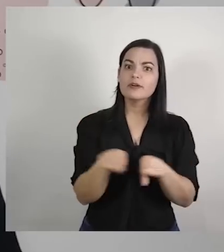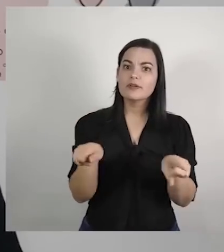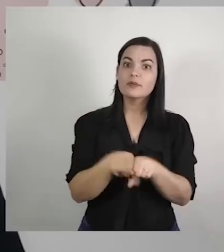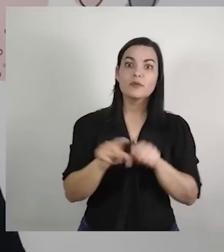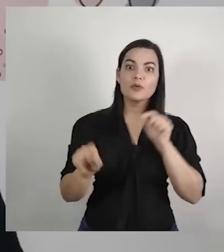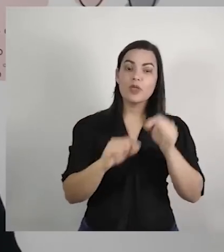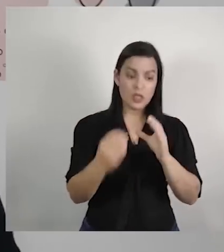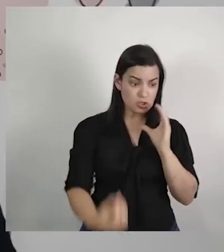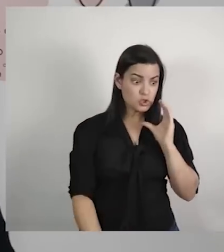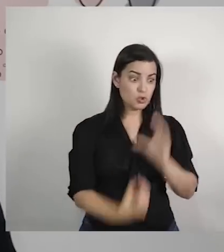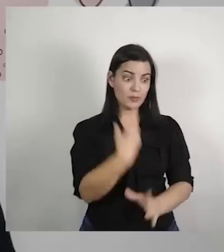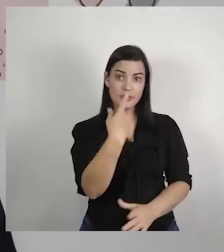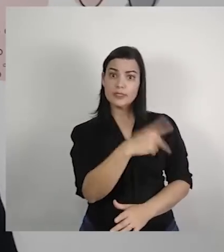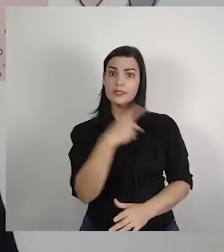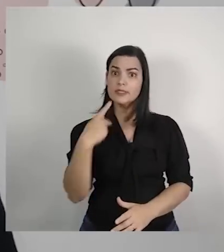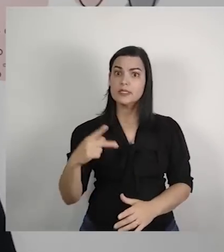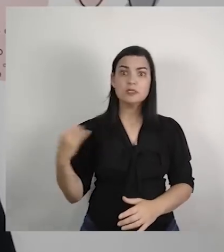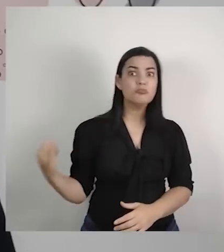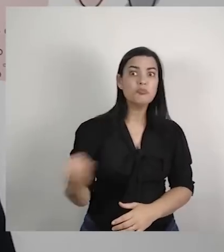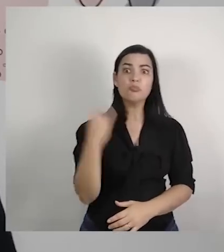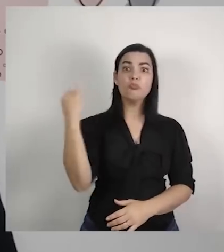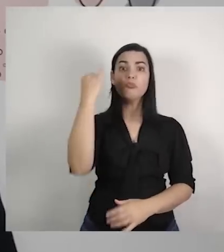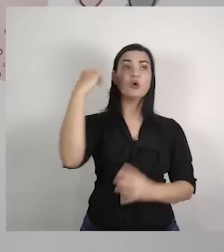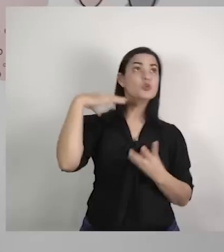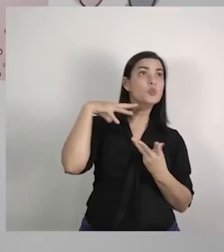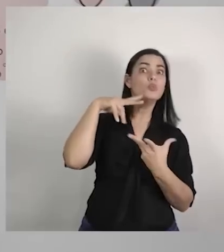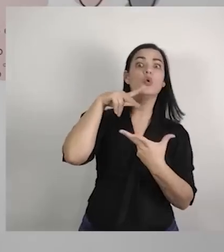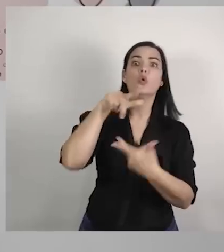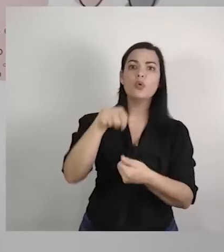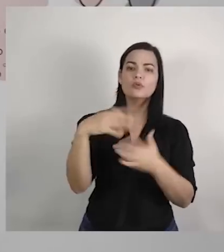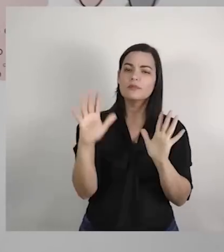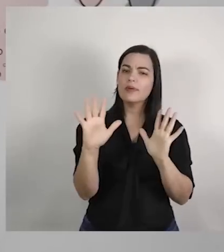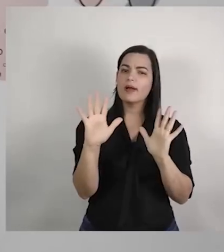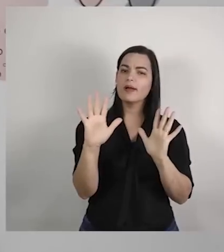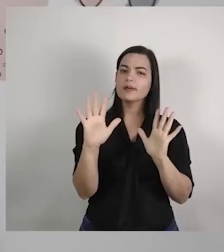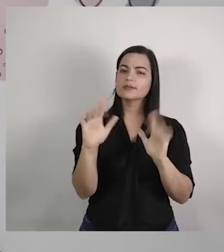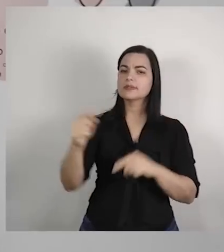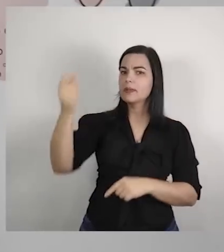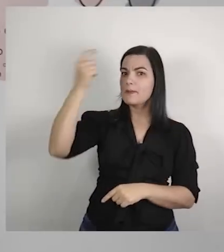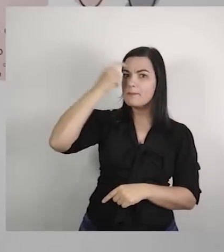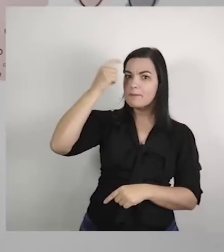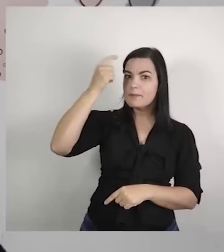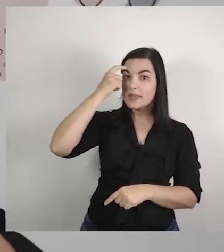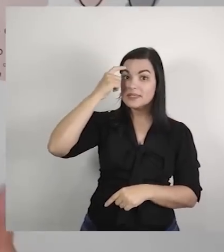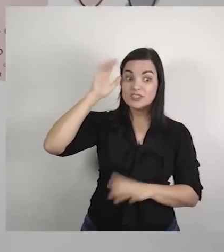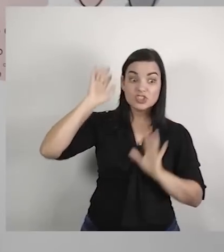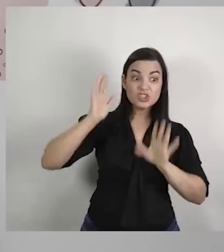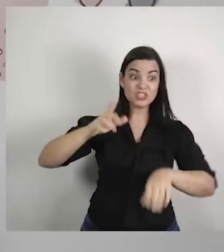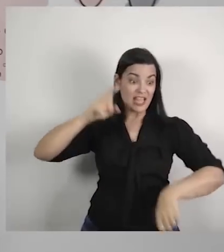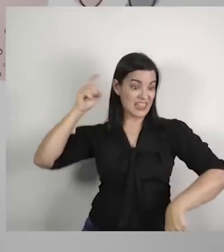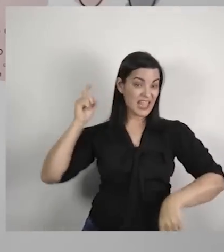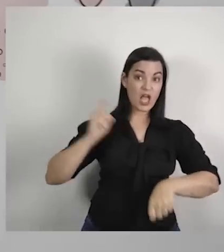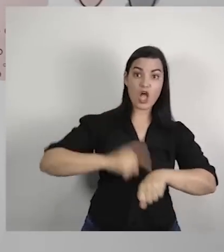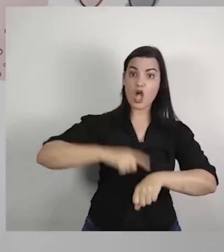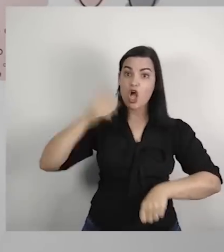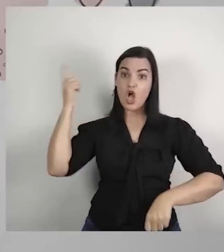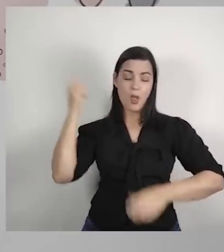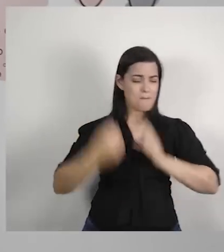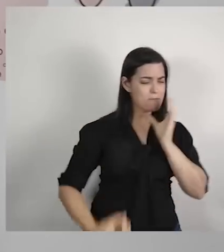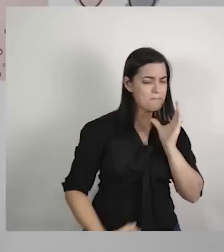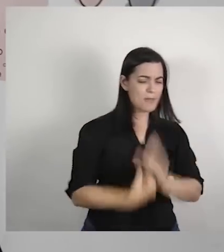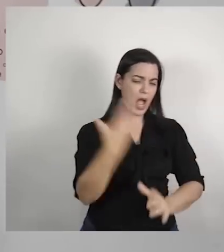também foi a descoberta que eles fizeram. Só que não pense vocês que já de